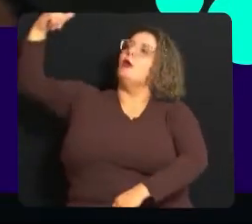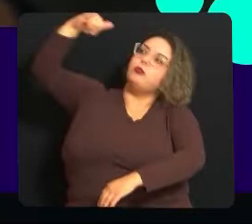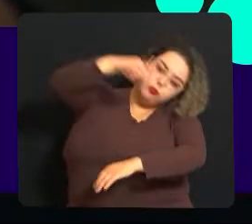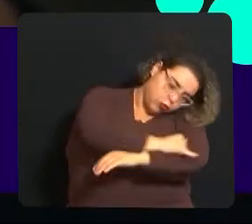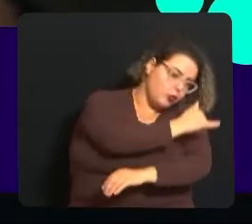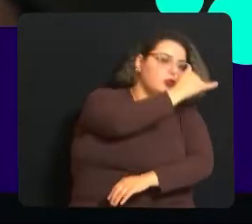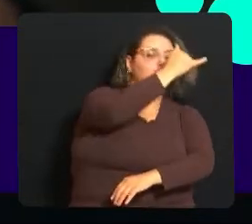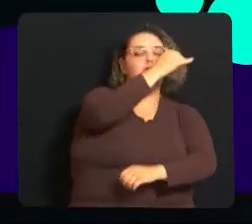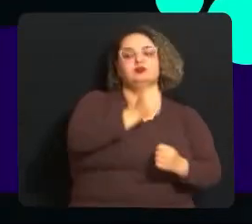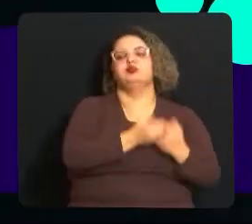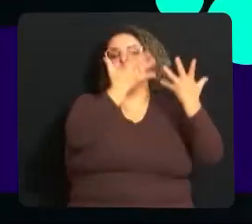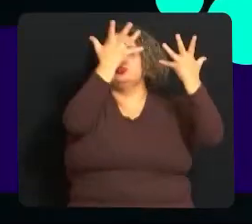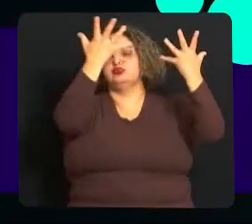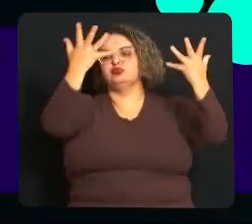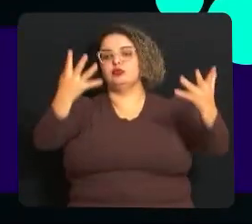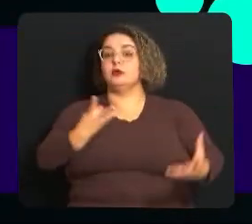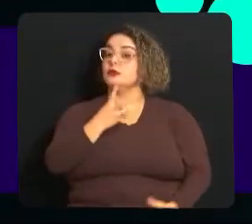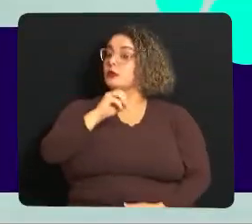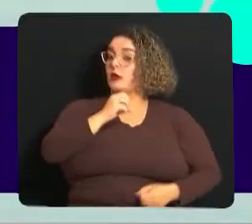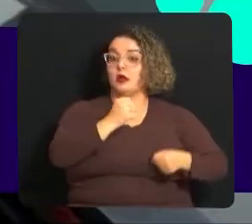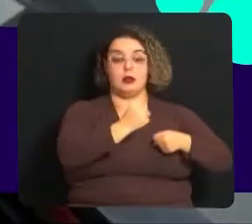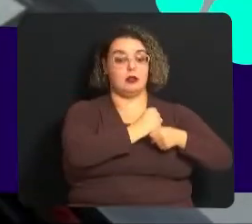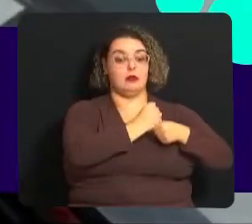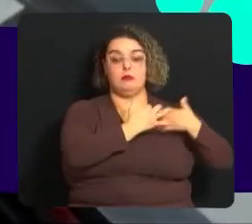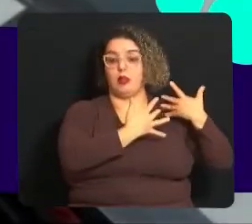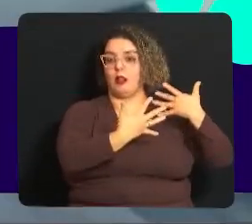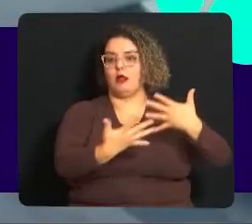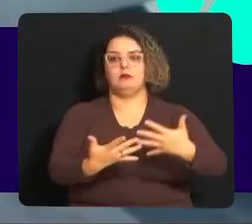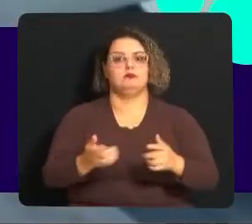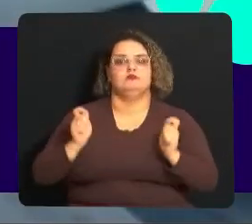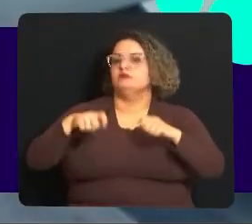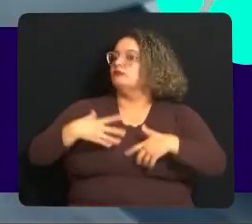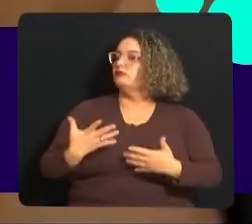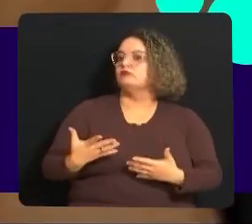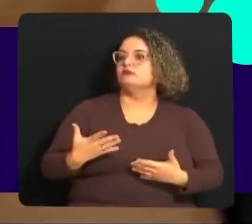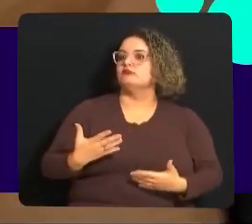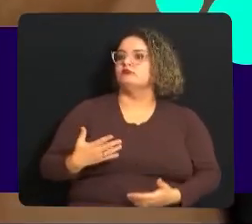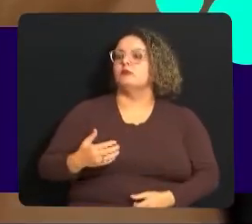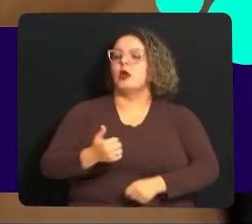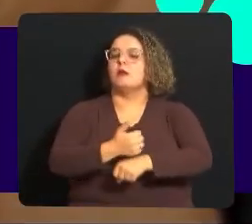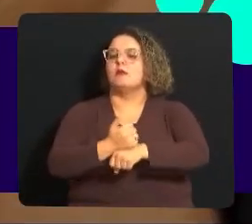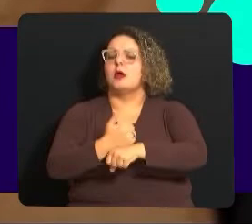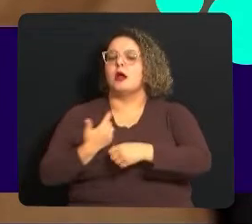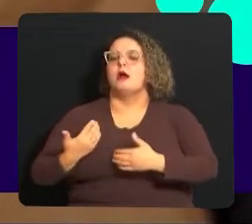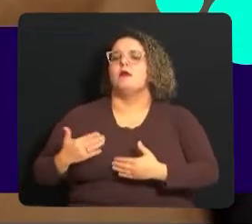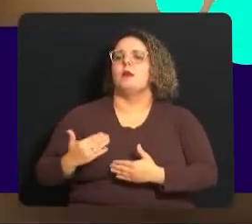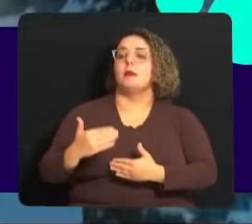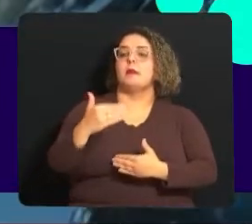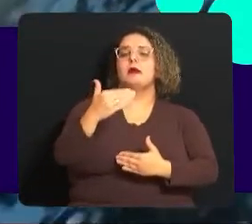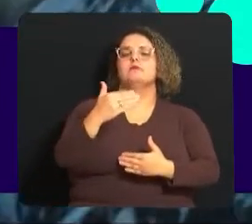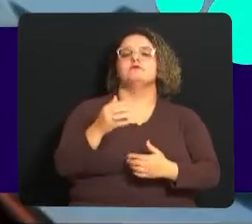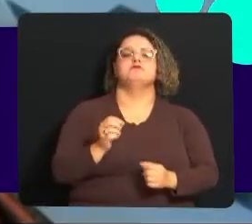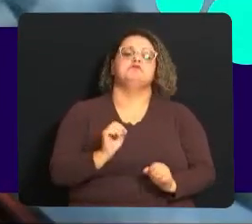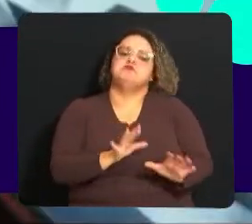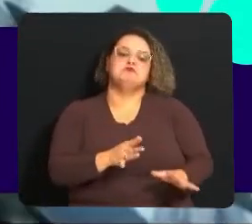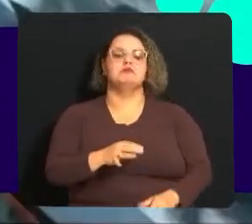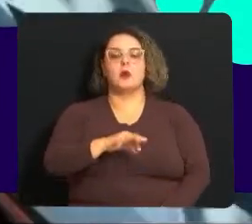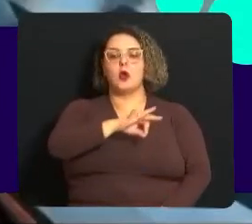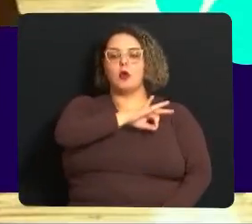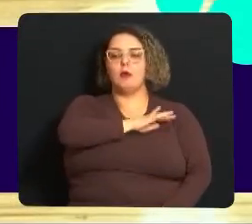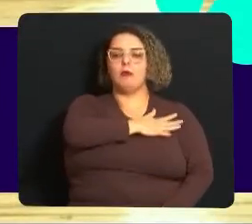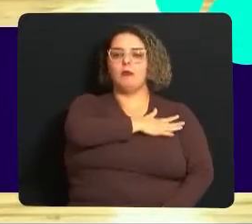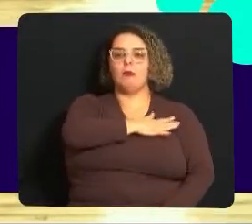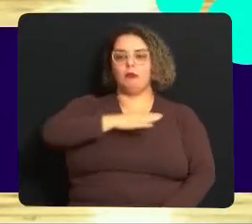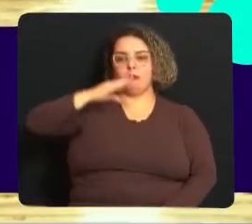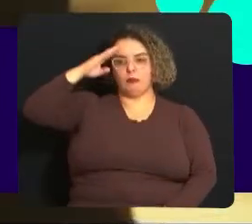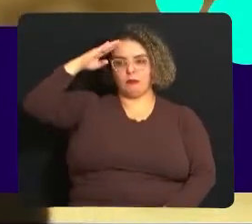últimos 40 anos. Nada disso, no entanto, foi suficiente para sua carreira decolar e ele deixar de ser apenas um capitão de